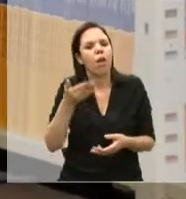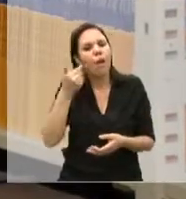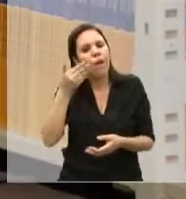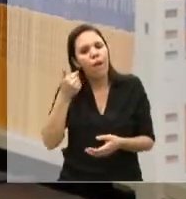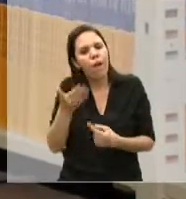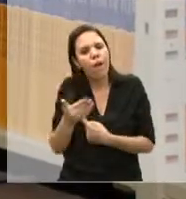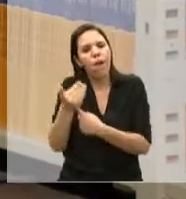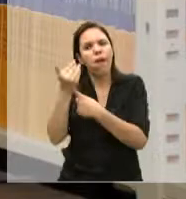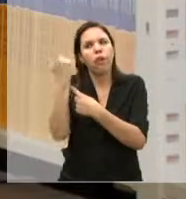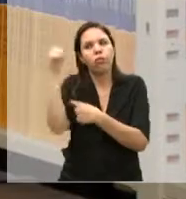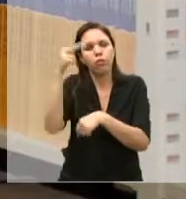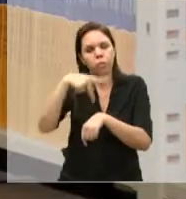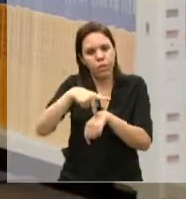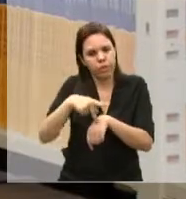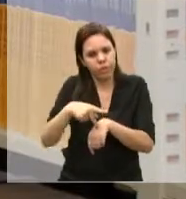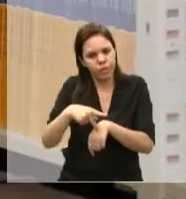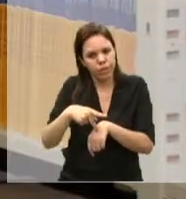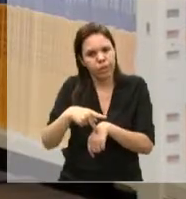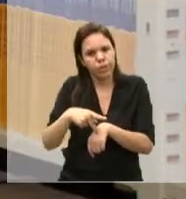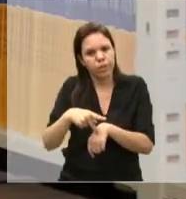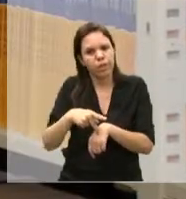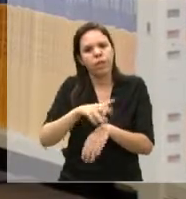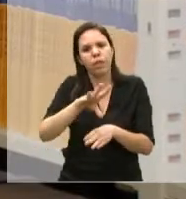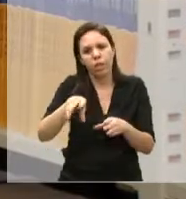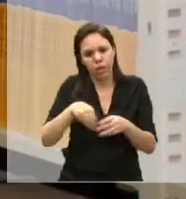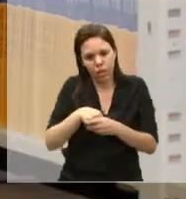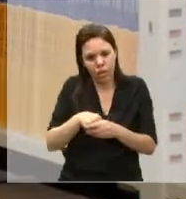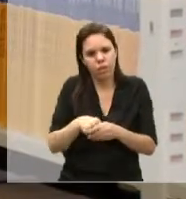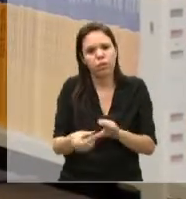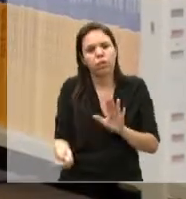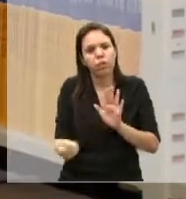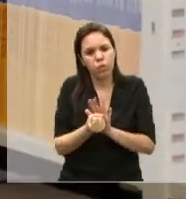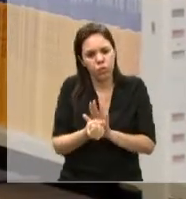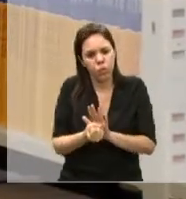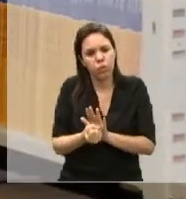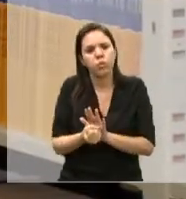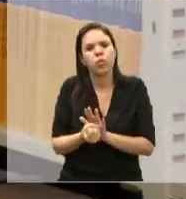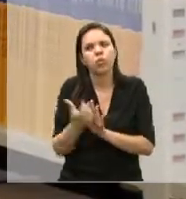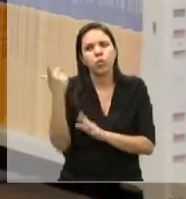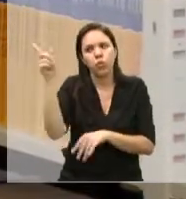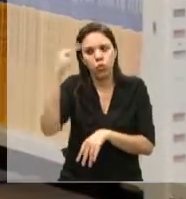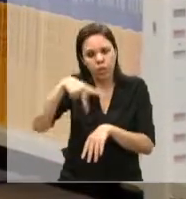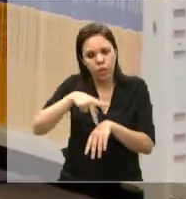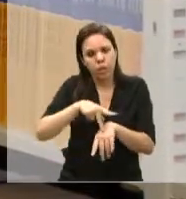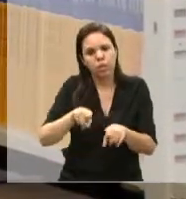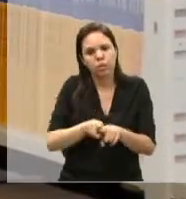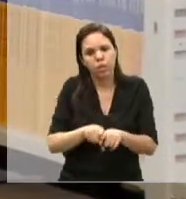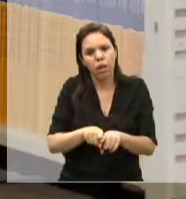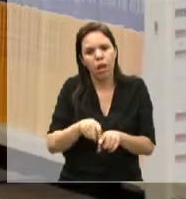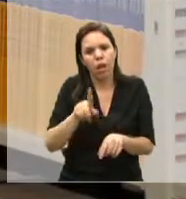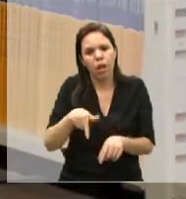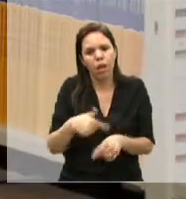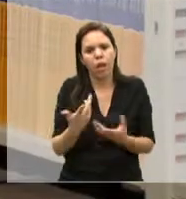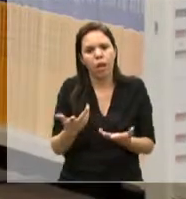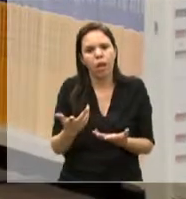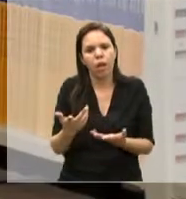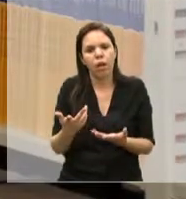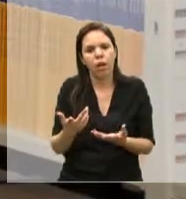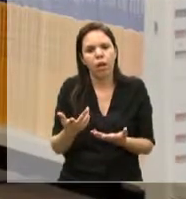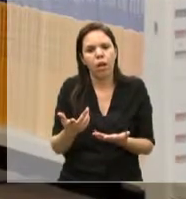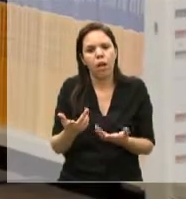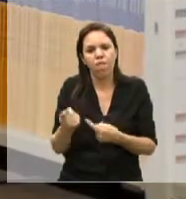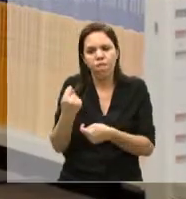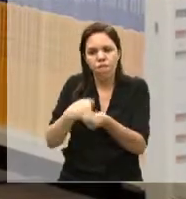tecnologia importada, ele é um aplicador de protocolos importados, e ele é um exportador de produtos